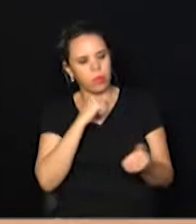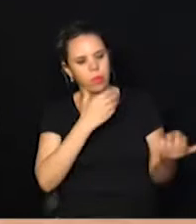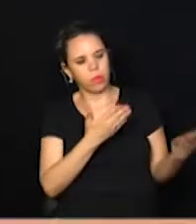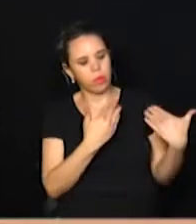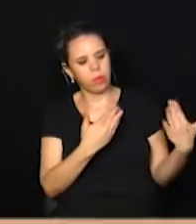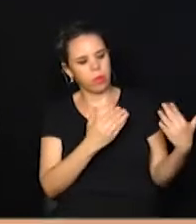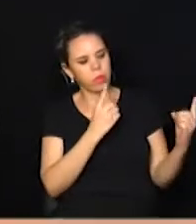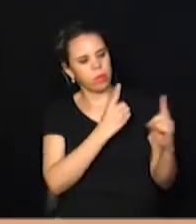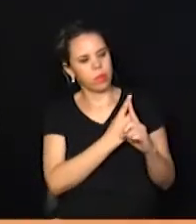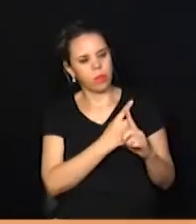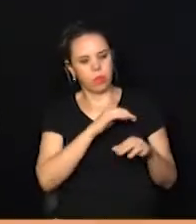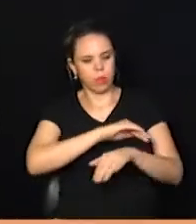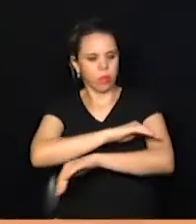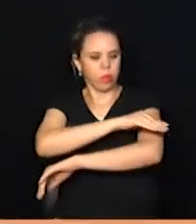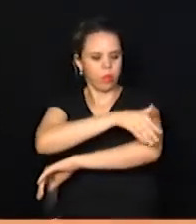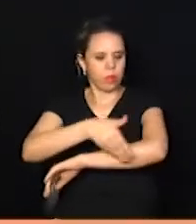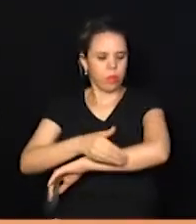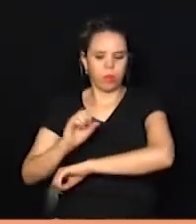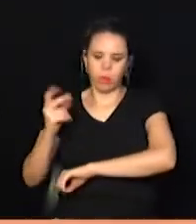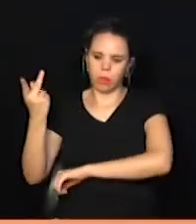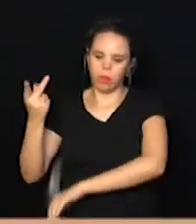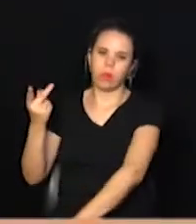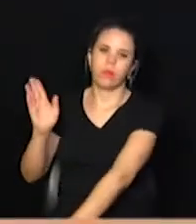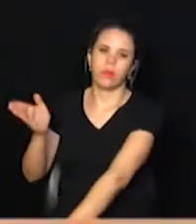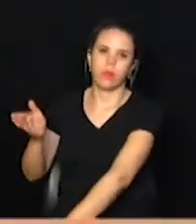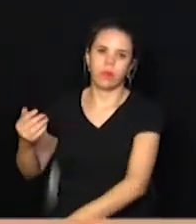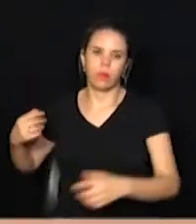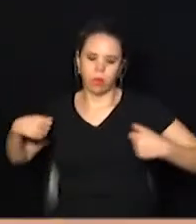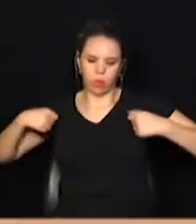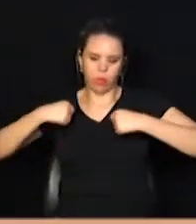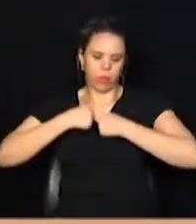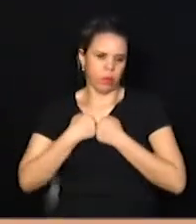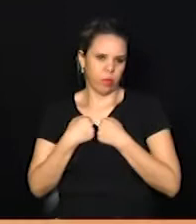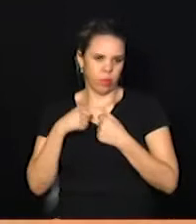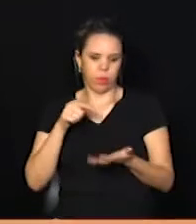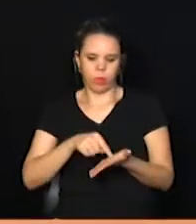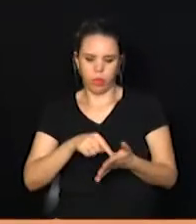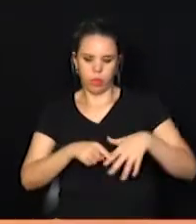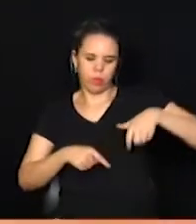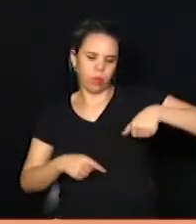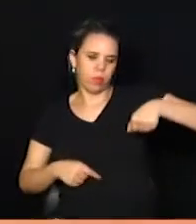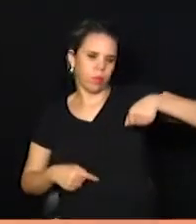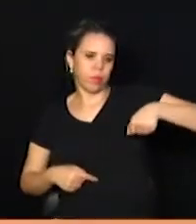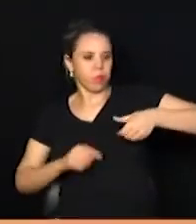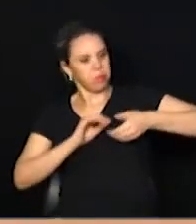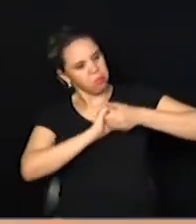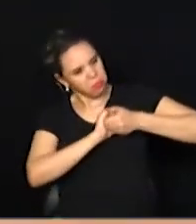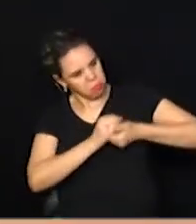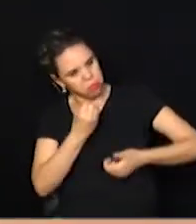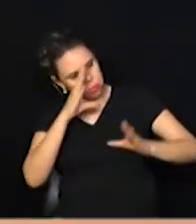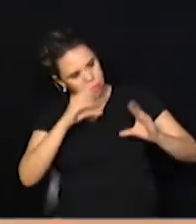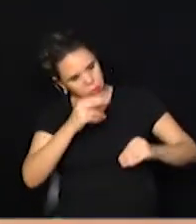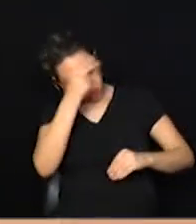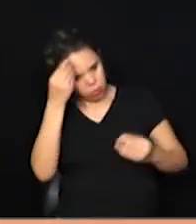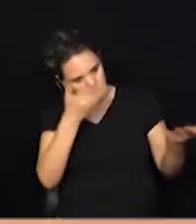com ele virando uma esquina do shopping, já com os ternos nas mãos. E eu cumprimentei, falei, boa noite,